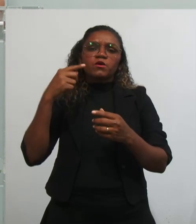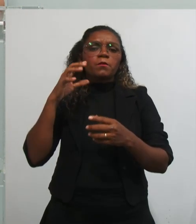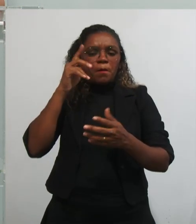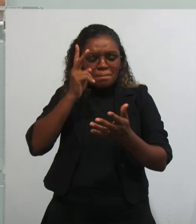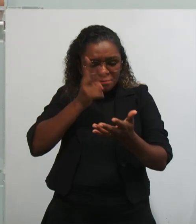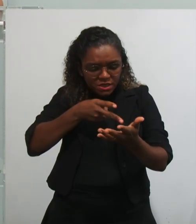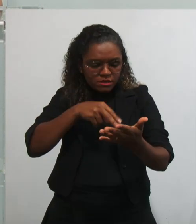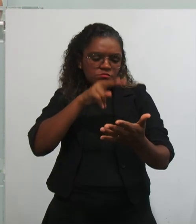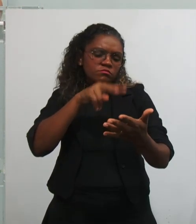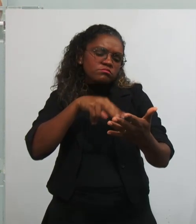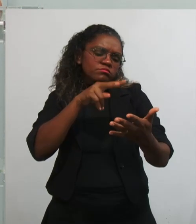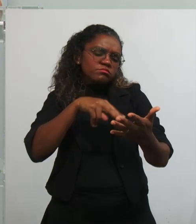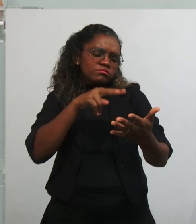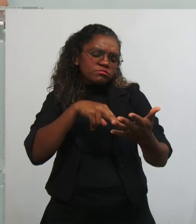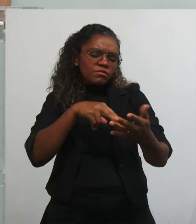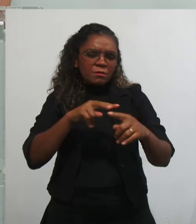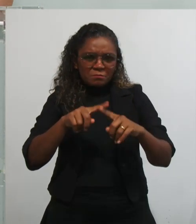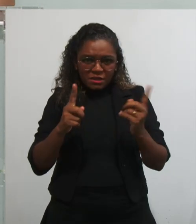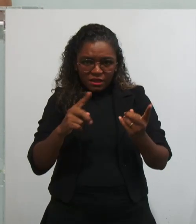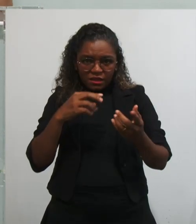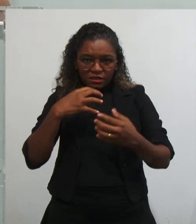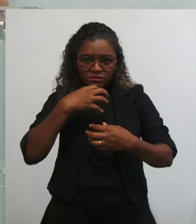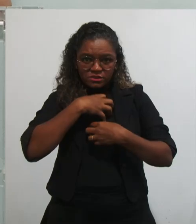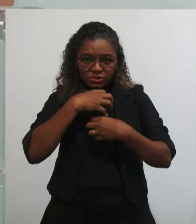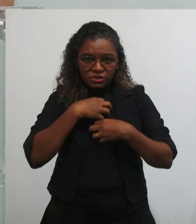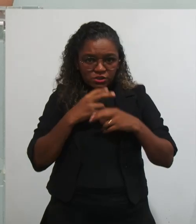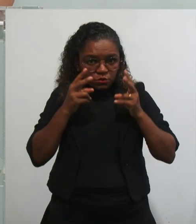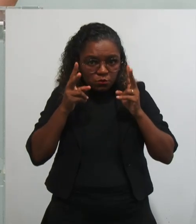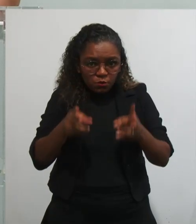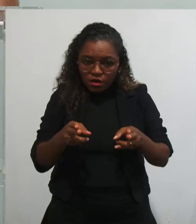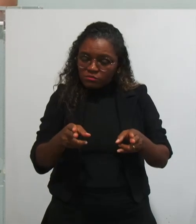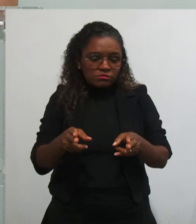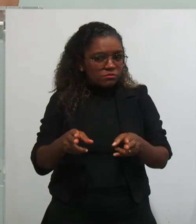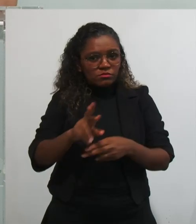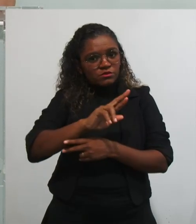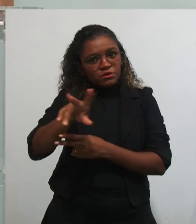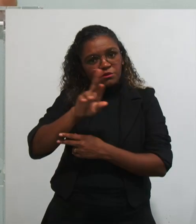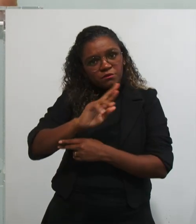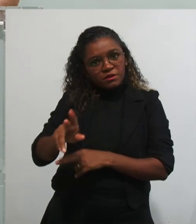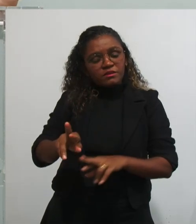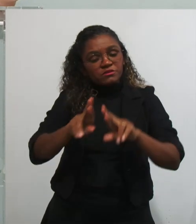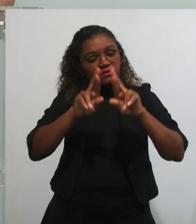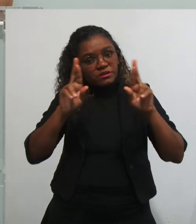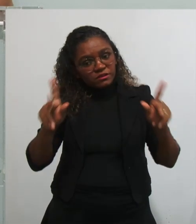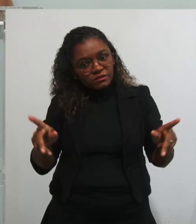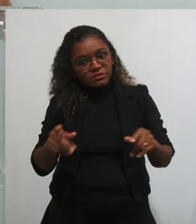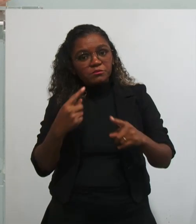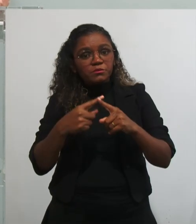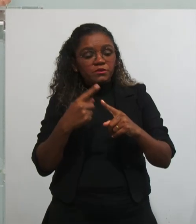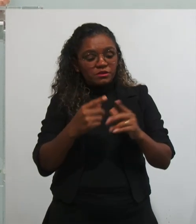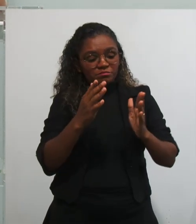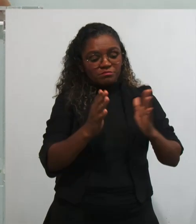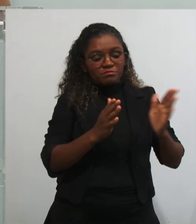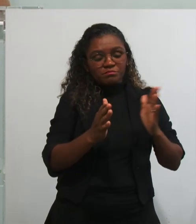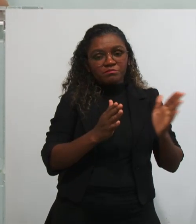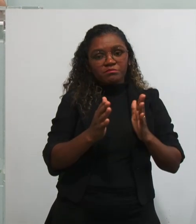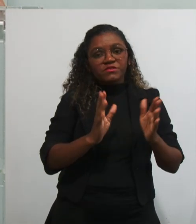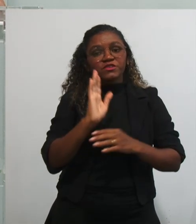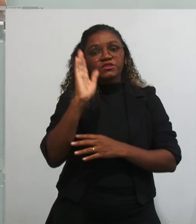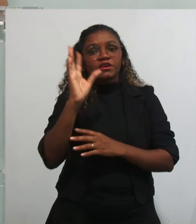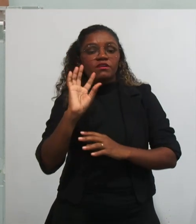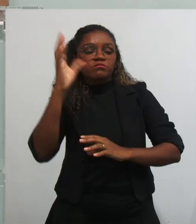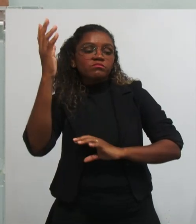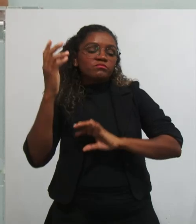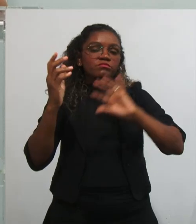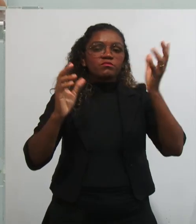esse texto vai ter o mesmo sentido para essas pessoas, né? Existem diferentes leitores em diferentes épocas? Não, porque como eu